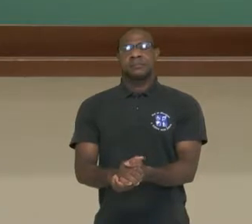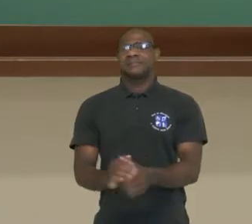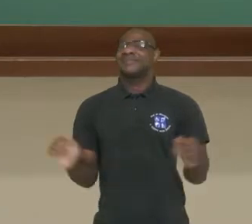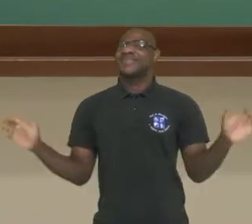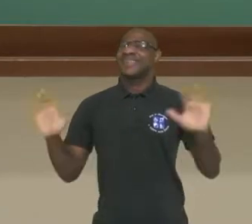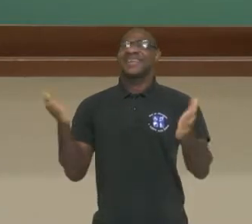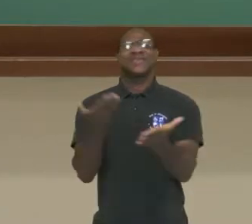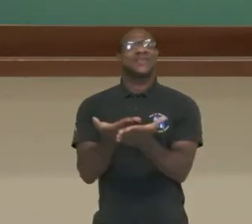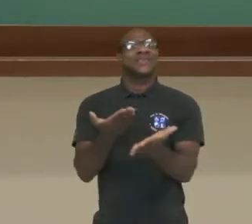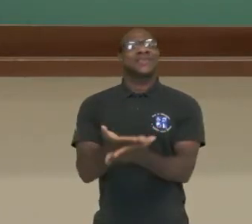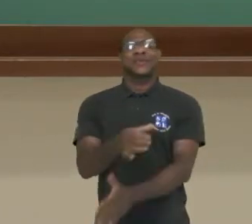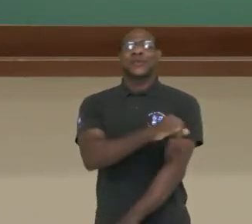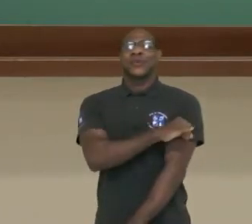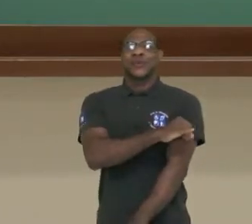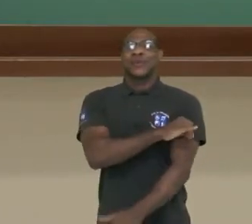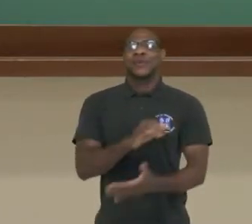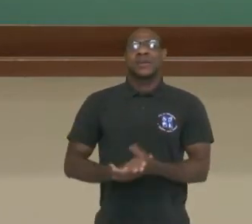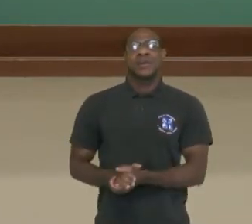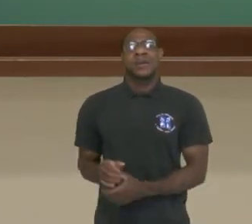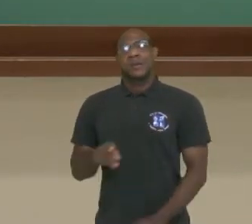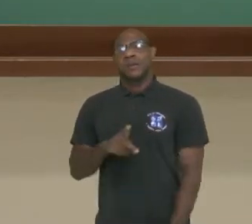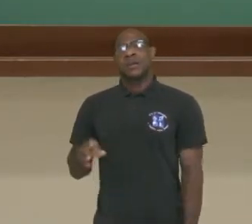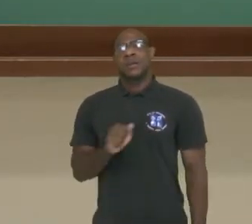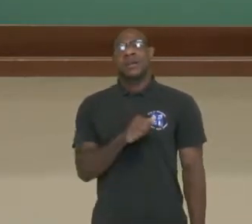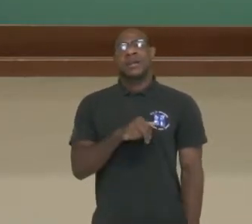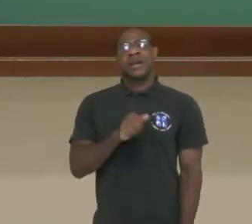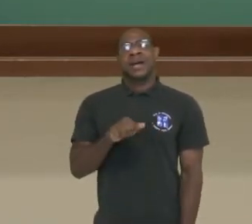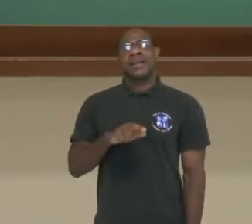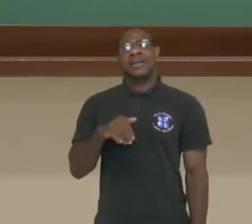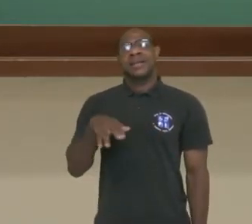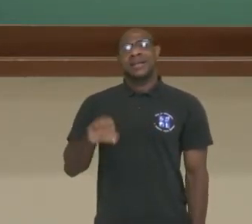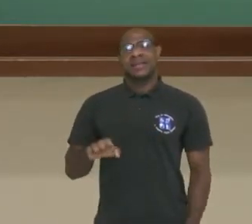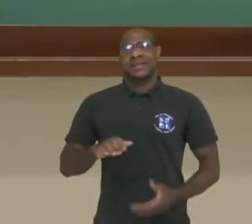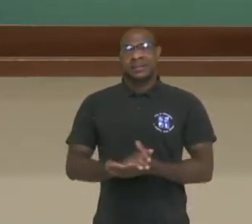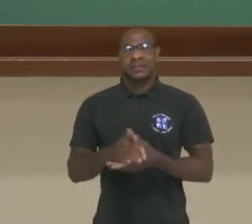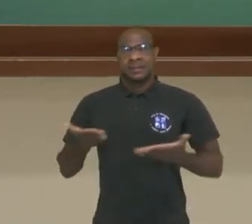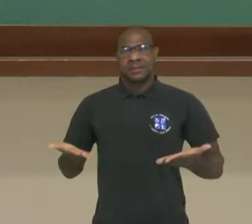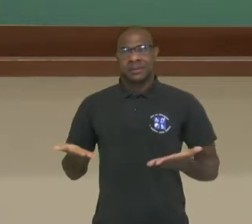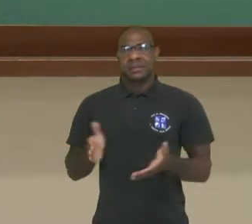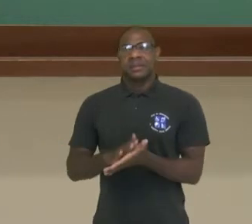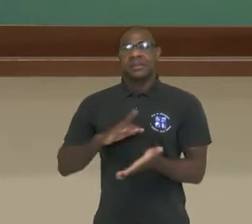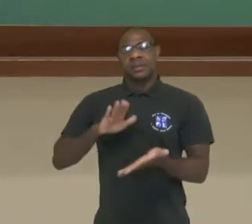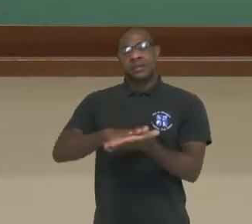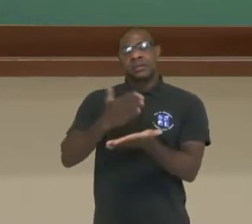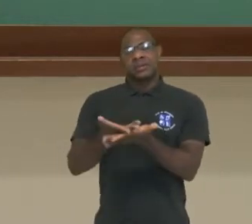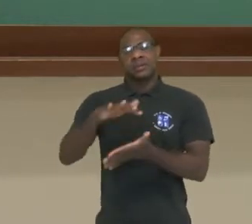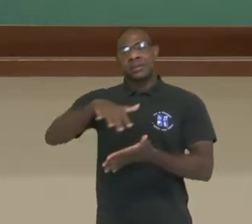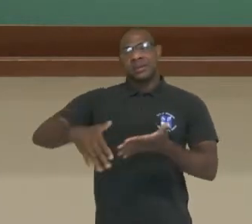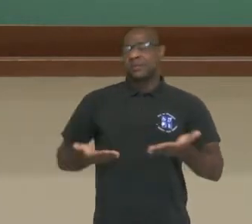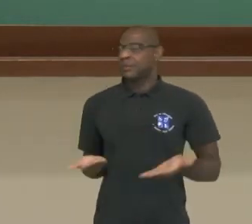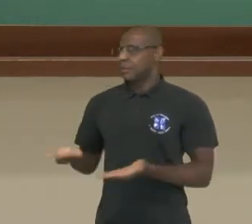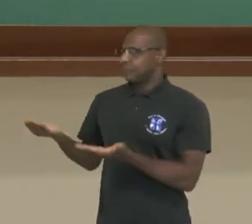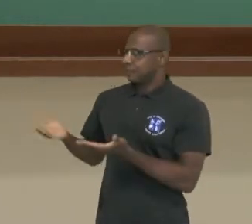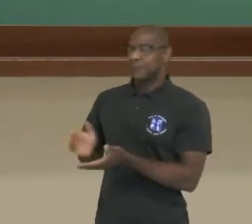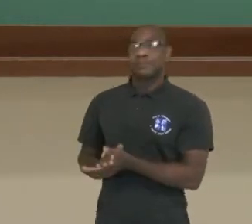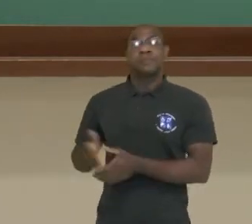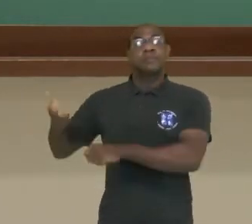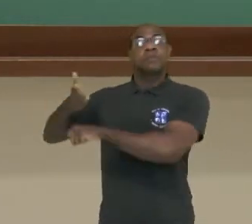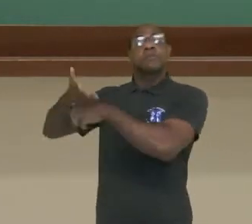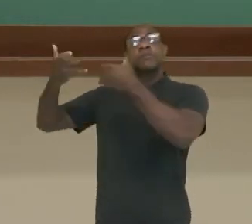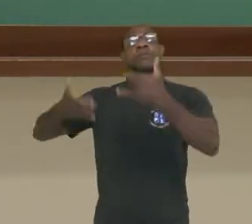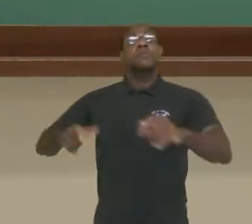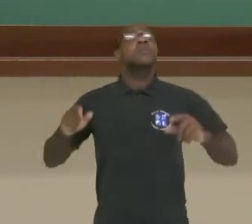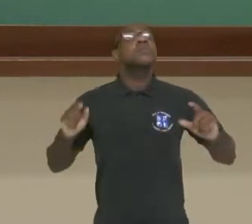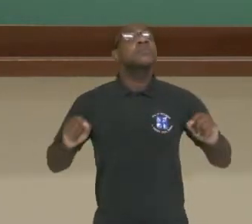Olá, estudantes do 9º ano, eu sou a professora Ariane Lopes, conosco nosso intérprete Val. Neste vídeo vamos falar